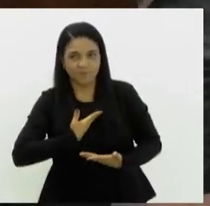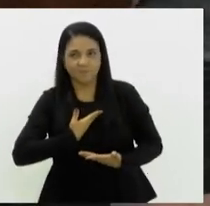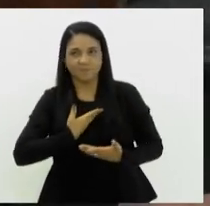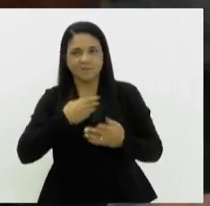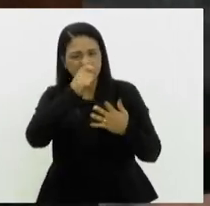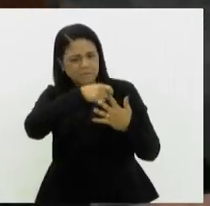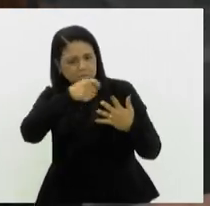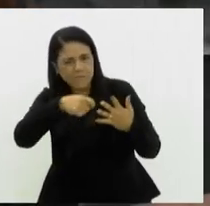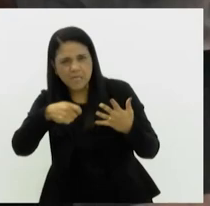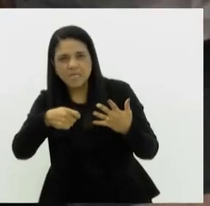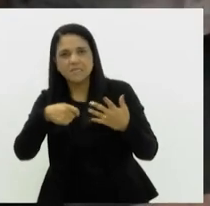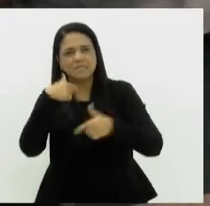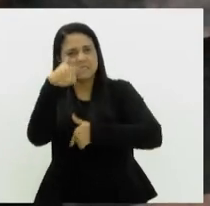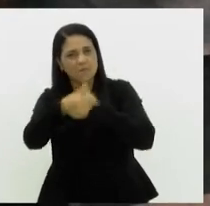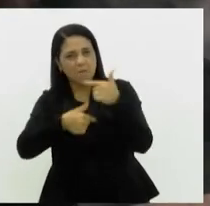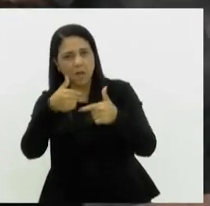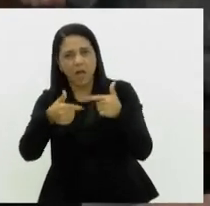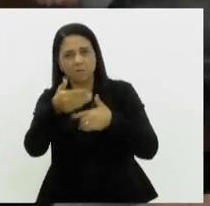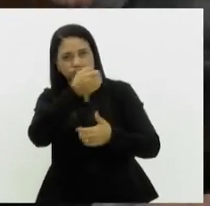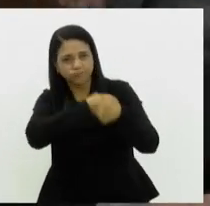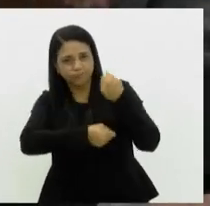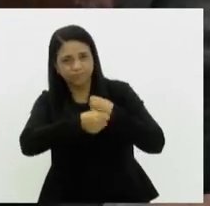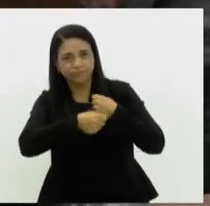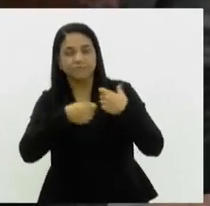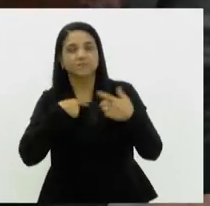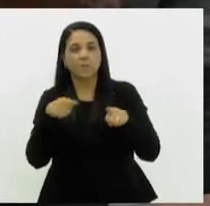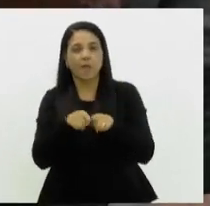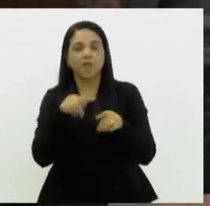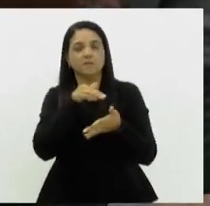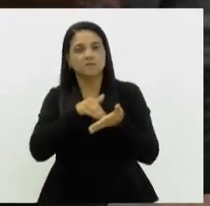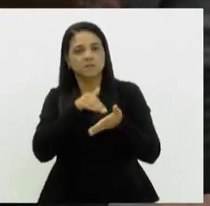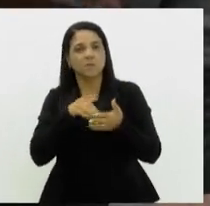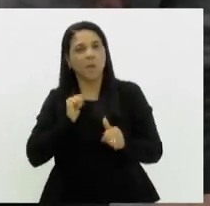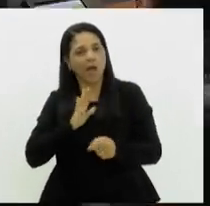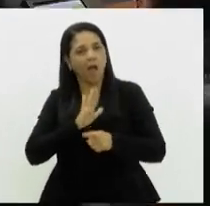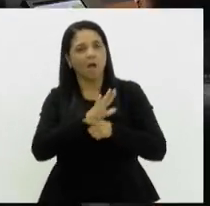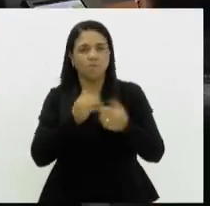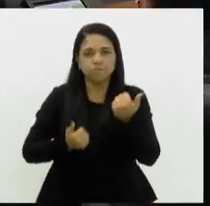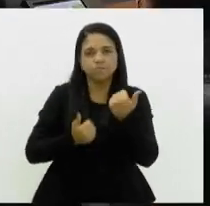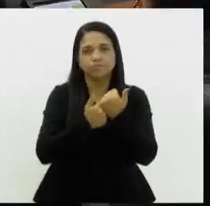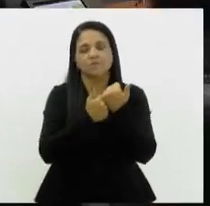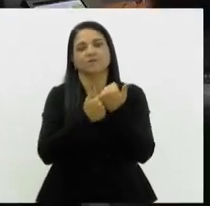meses aqui. Então, estou à disposição da Secretaria para ajudar vocês lá também. Um grande abraço.